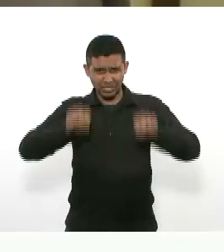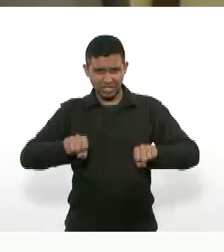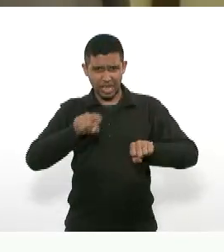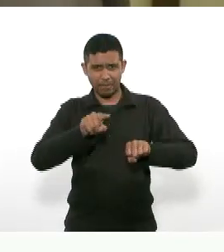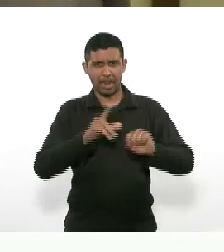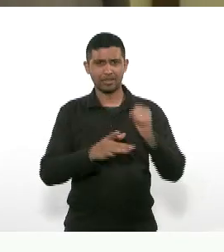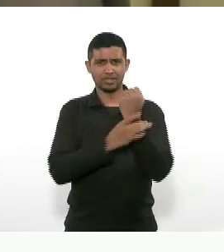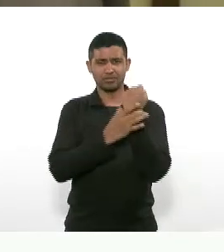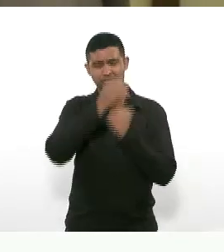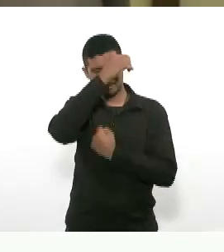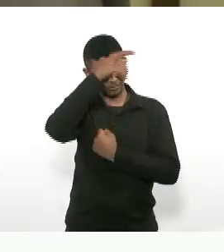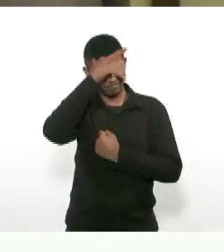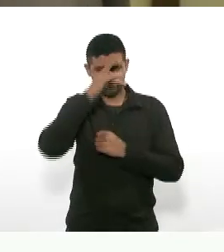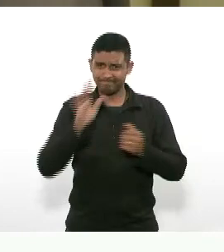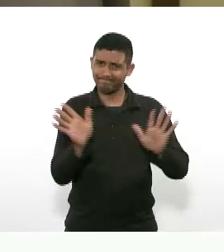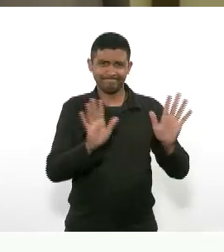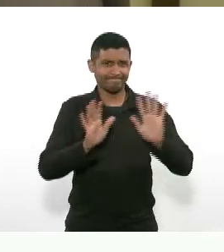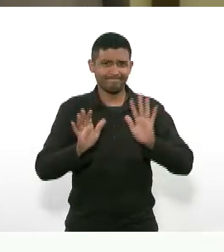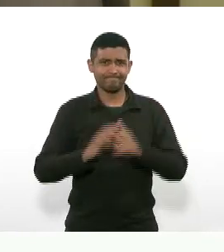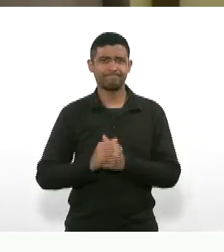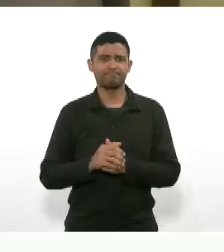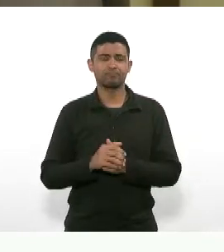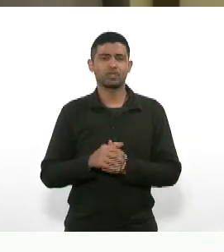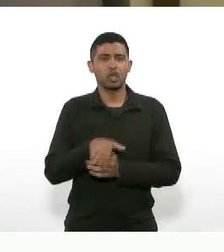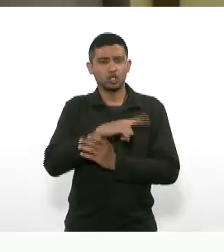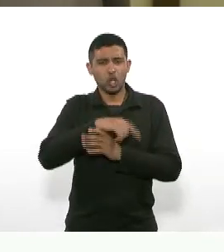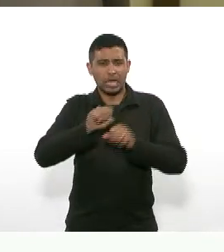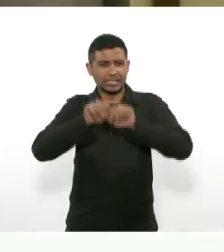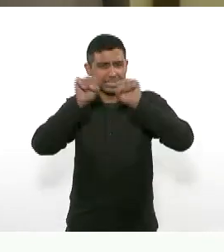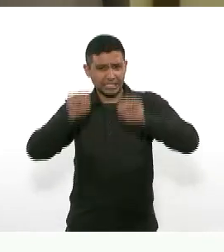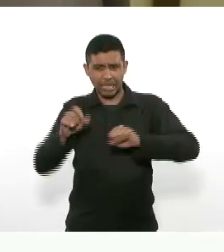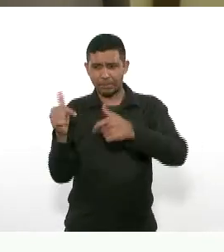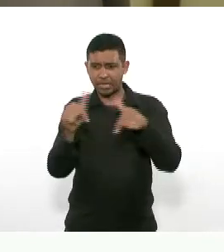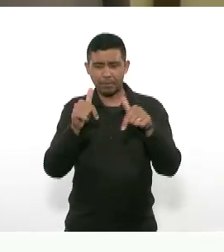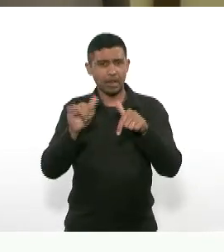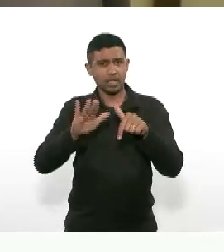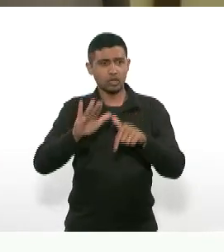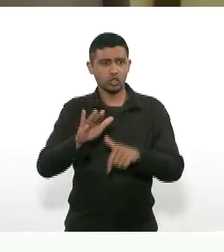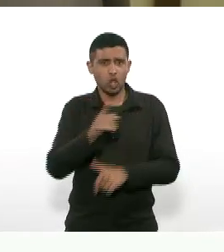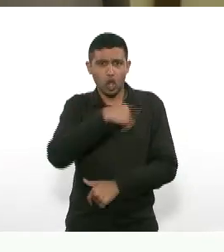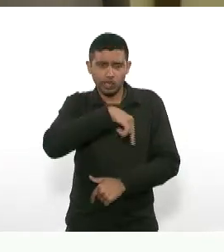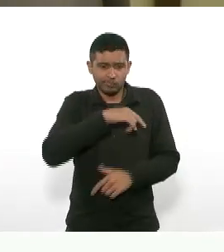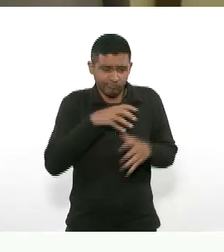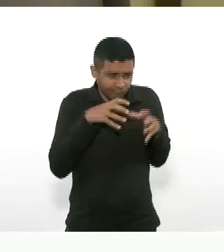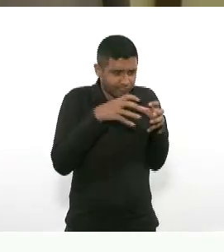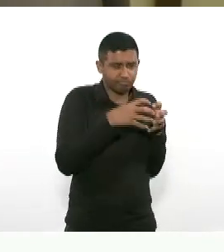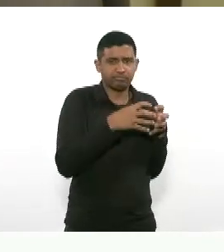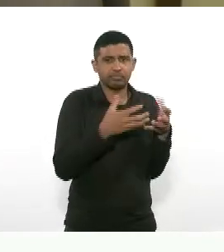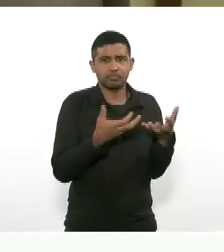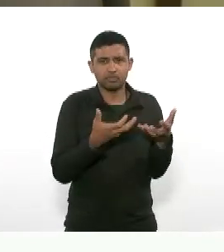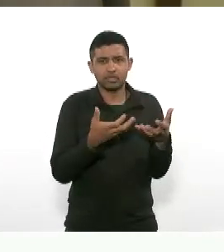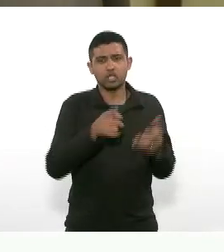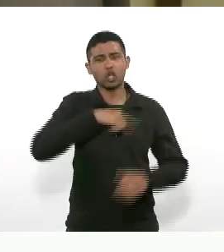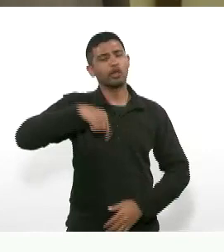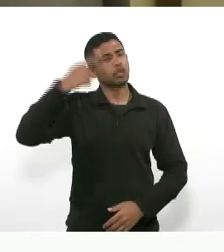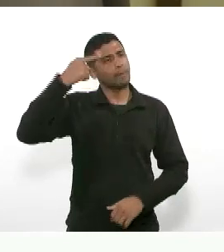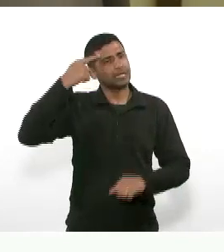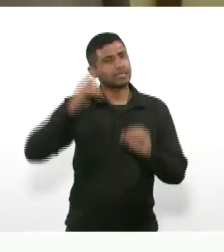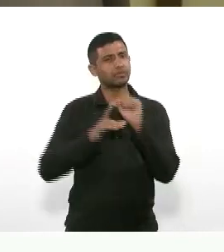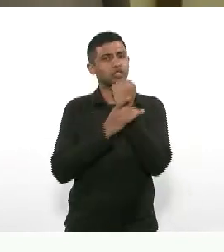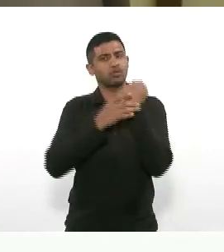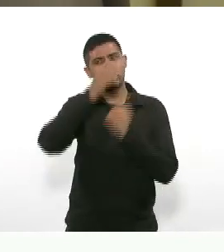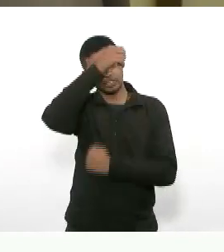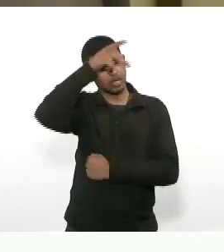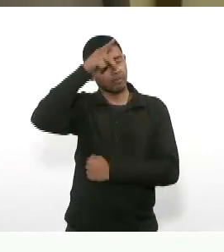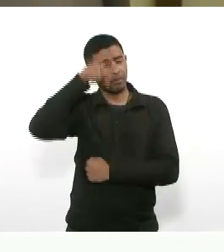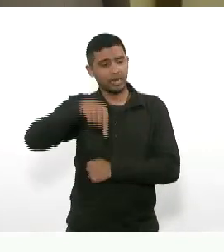Então, não atuamos em rede, nós atuamos isoladamente. Quando pensamos em segurança pública na Constituição, e vamos buscar